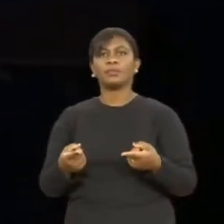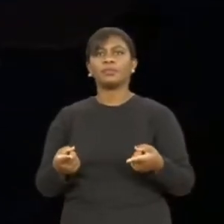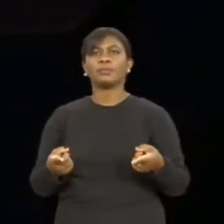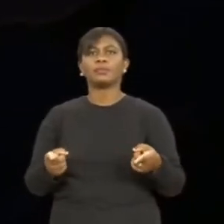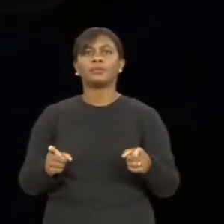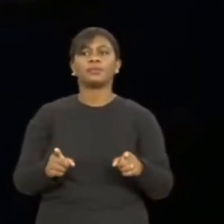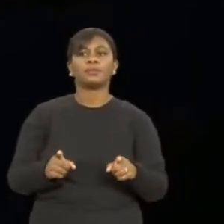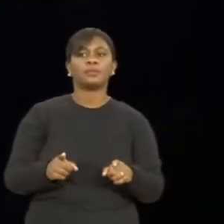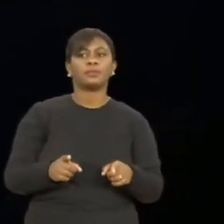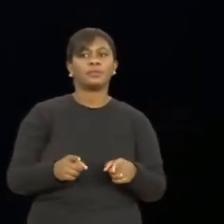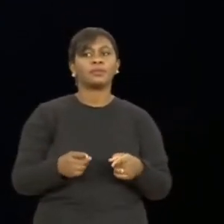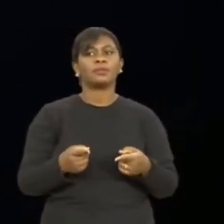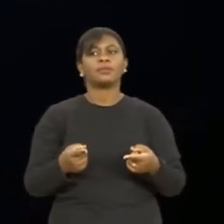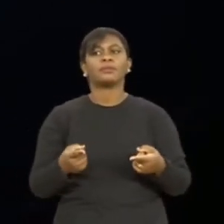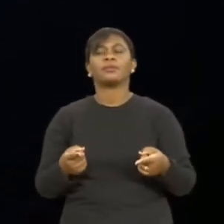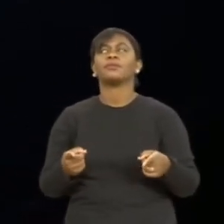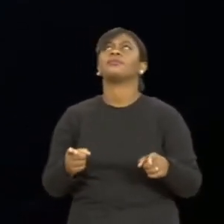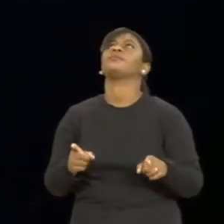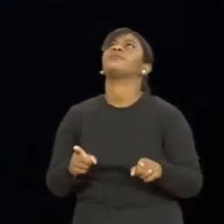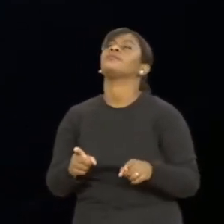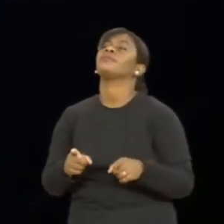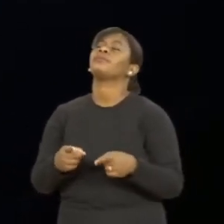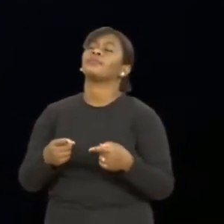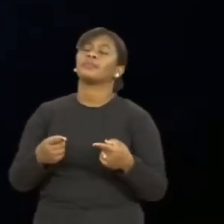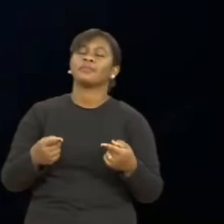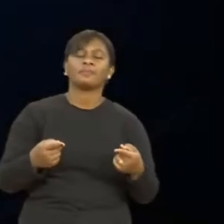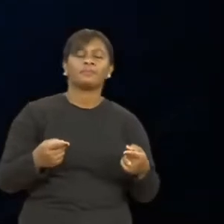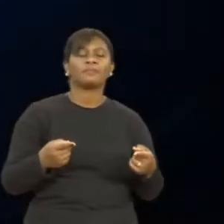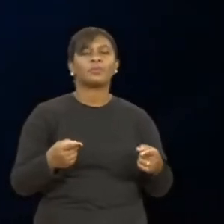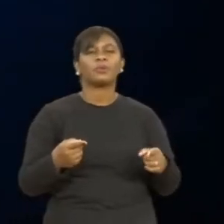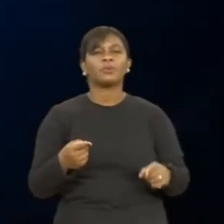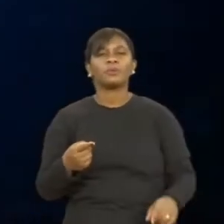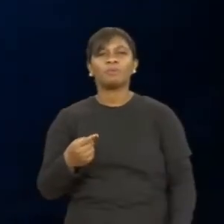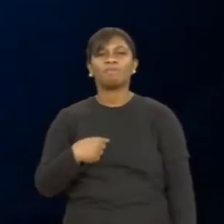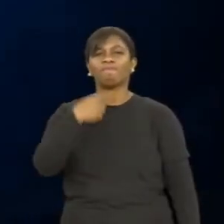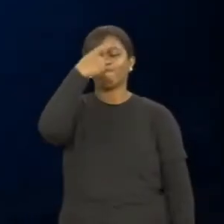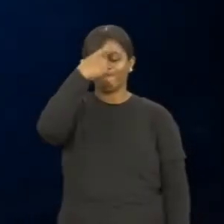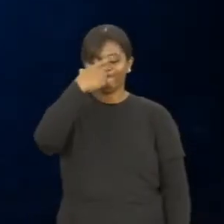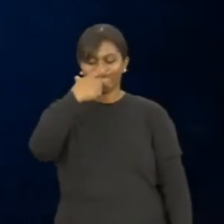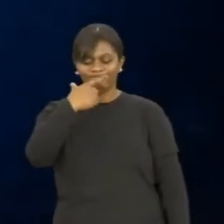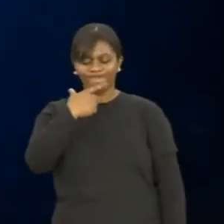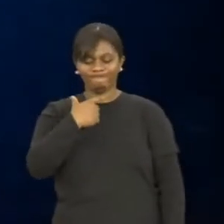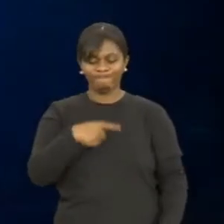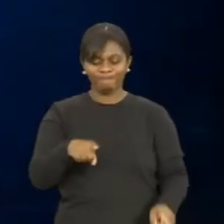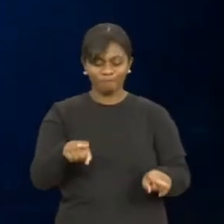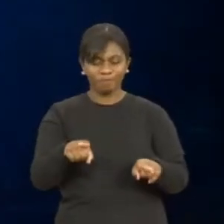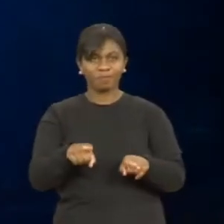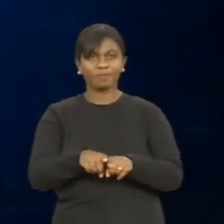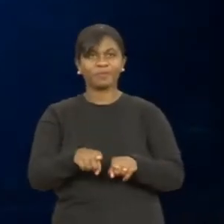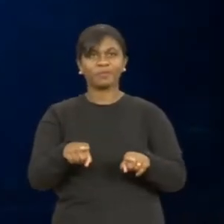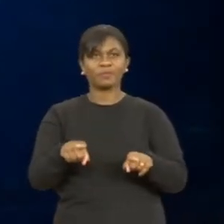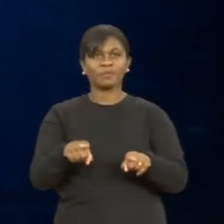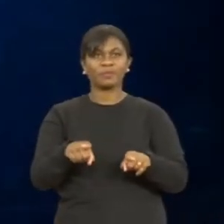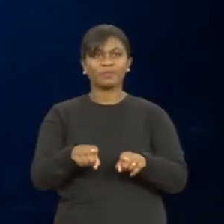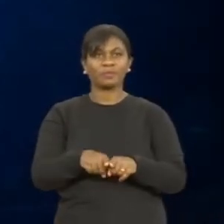Pode vir. Quando o meu eu e o meu